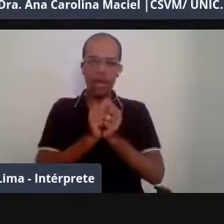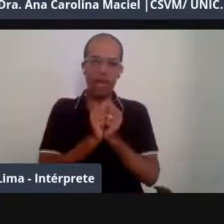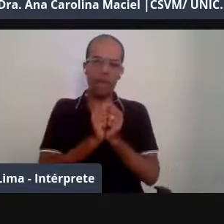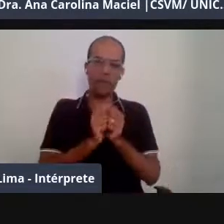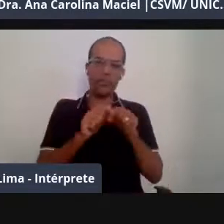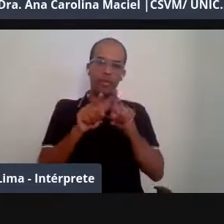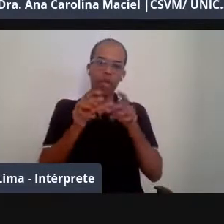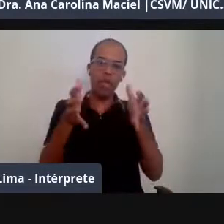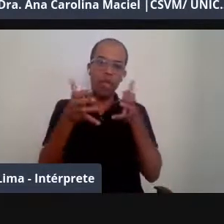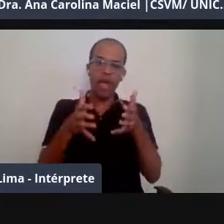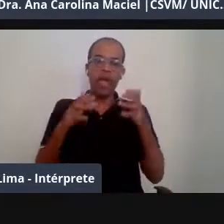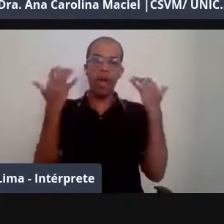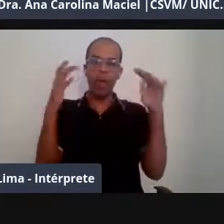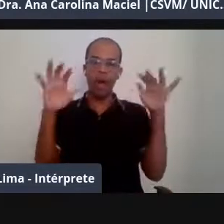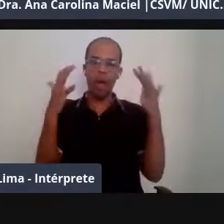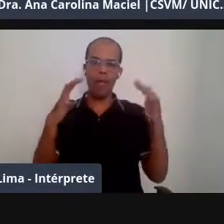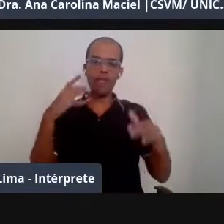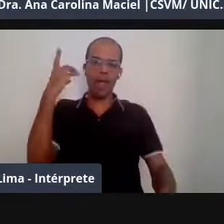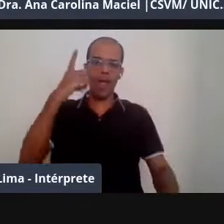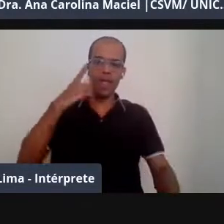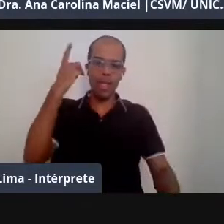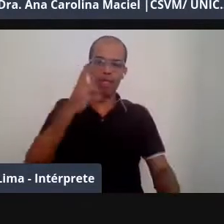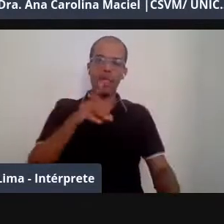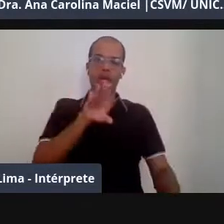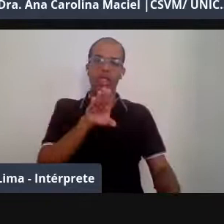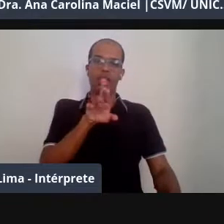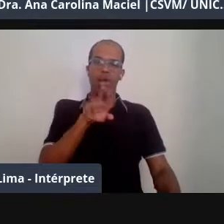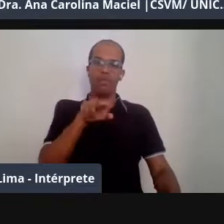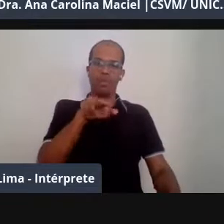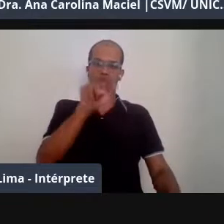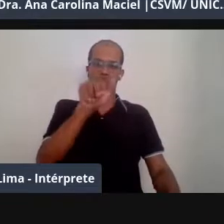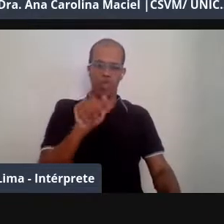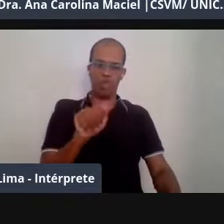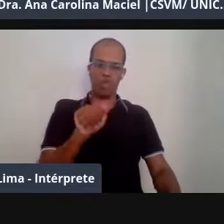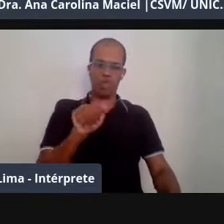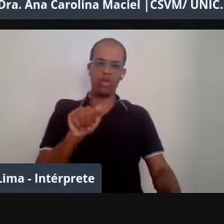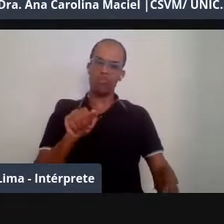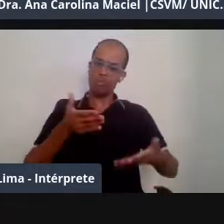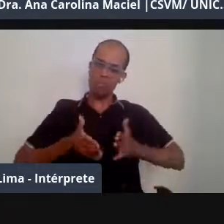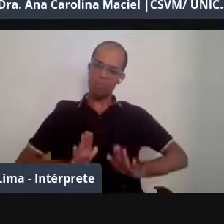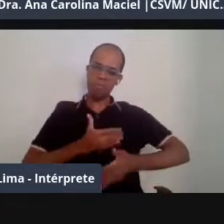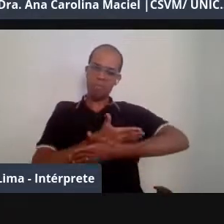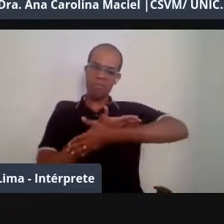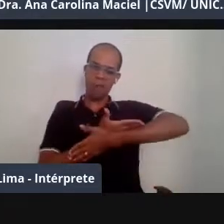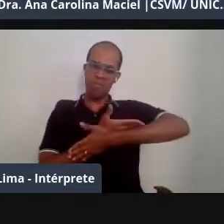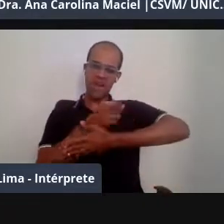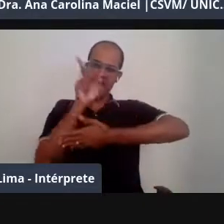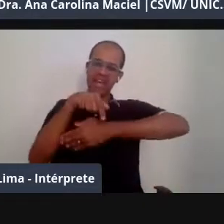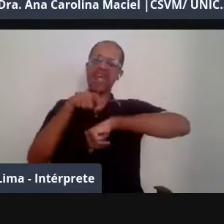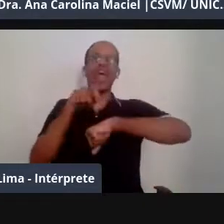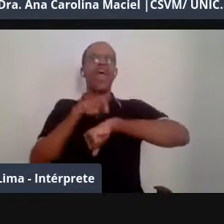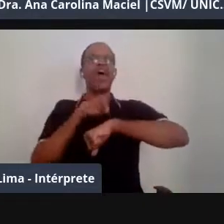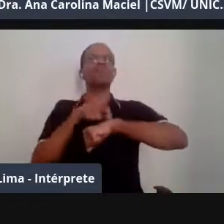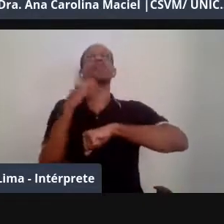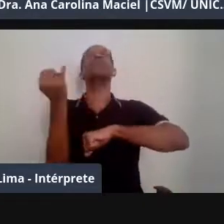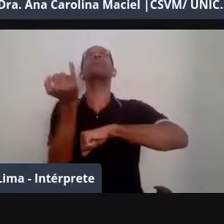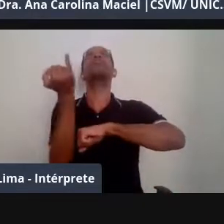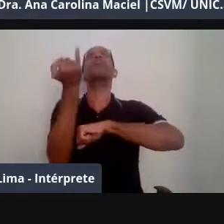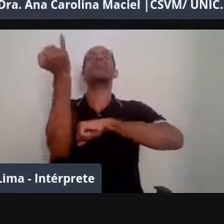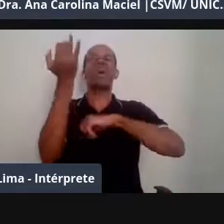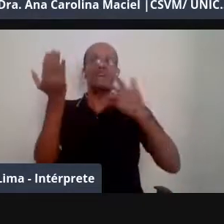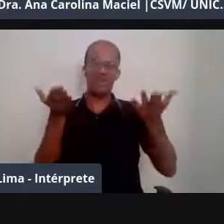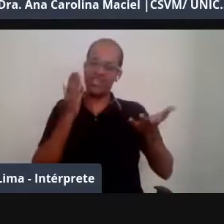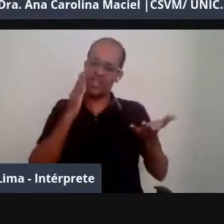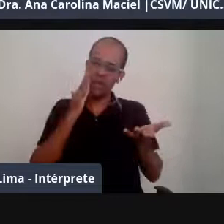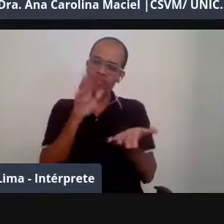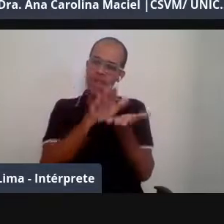de parabenizar a deputada Bruna Furlan pela chegada do bebê, que é sempre um momento tão relevante, tão importante na